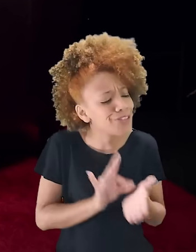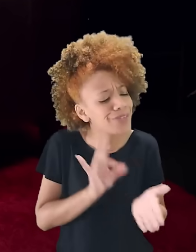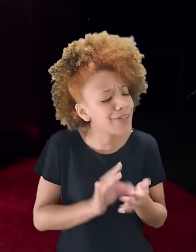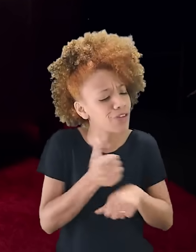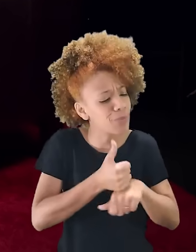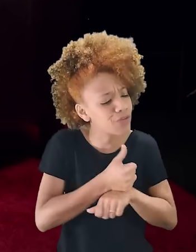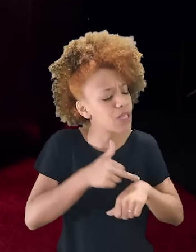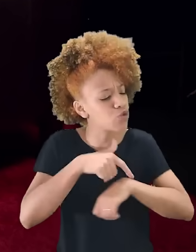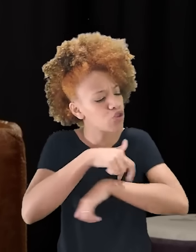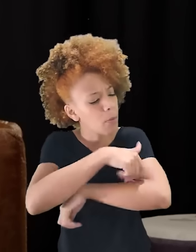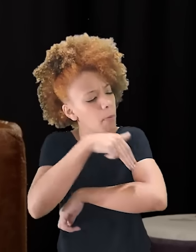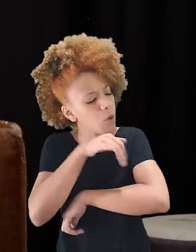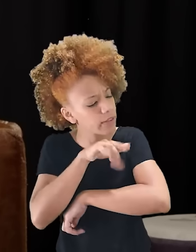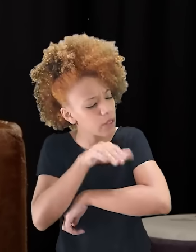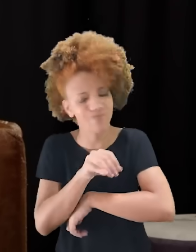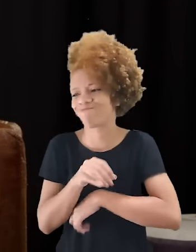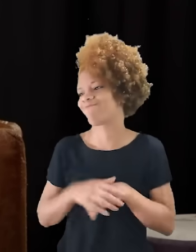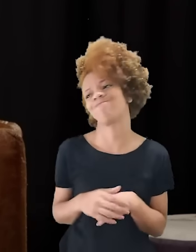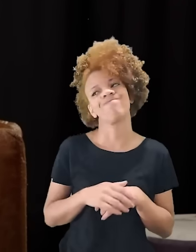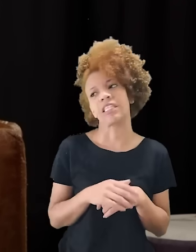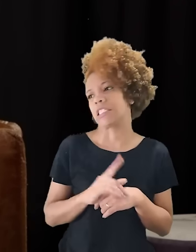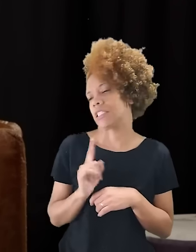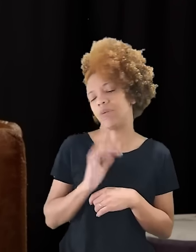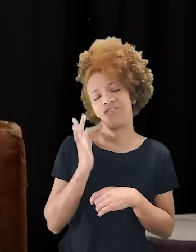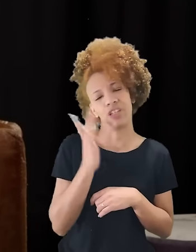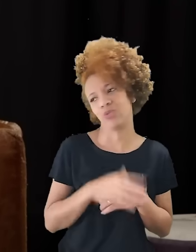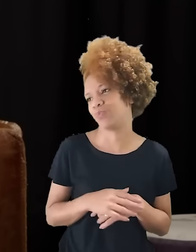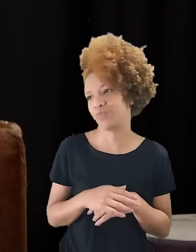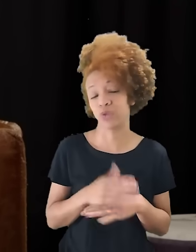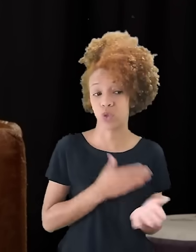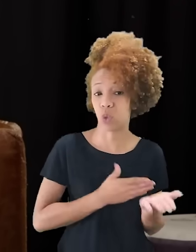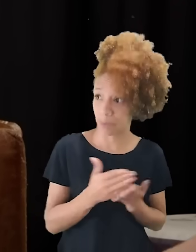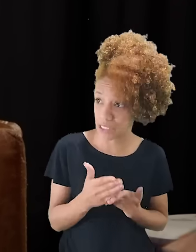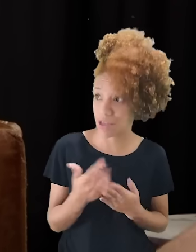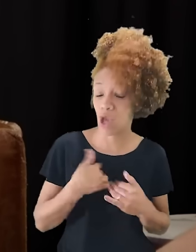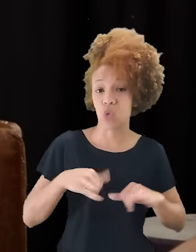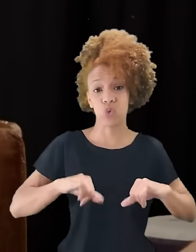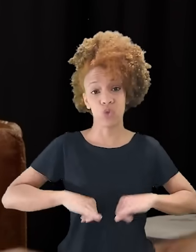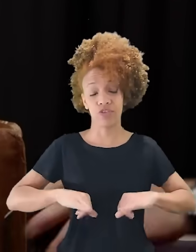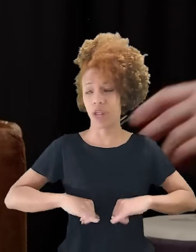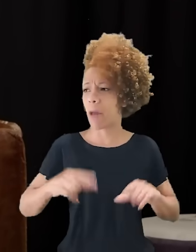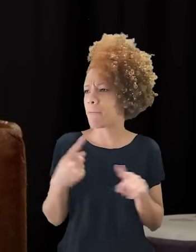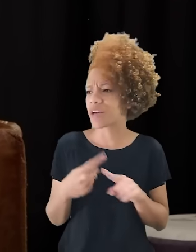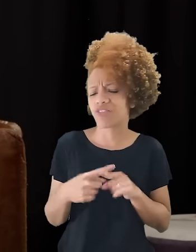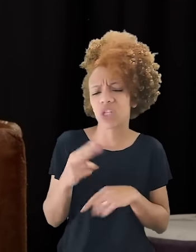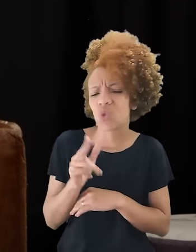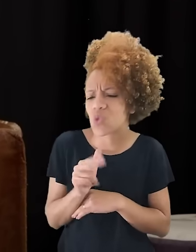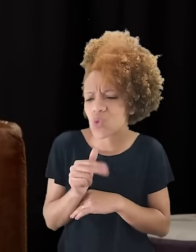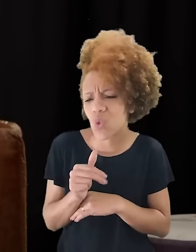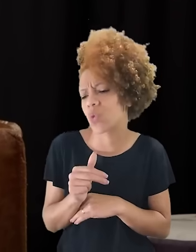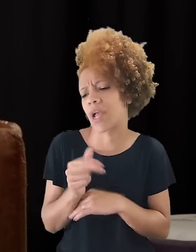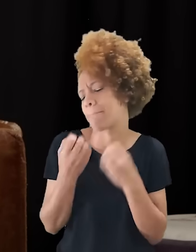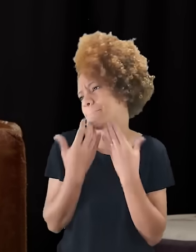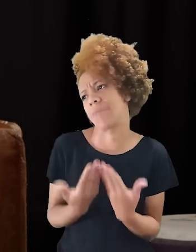de uma modelo Ah não é fácil não é fácil quando eu comecei mesmo eu sofri muito porque você nunca